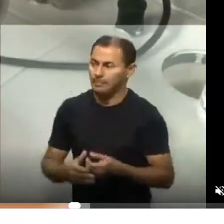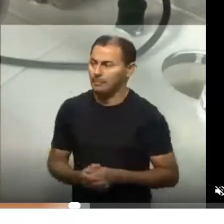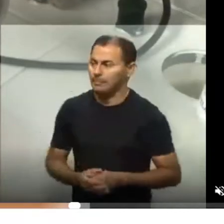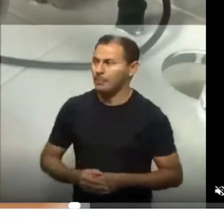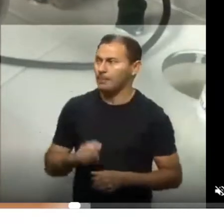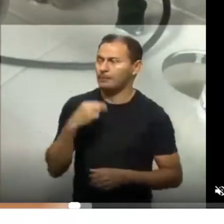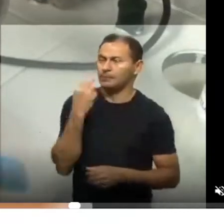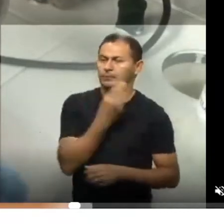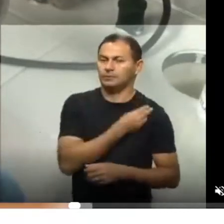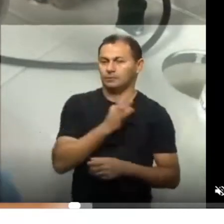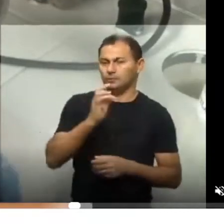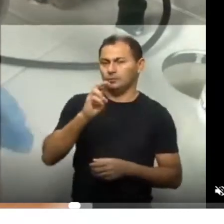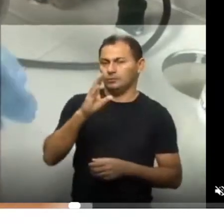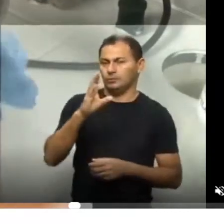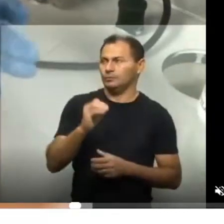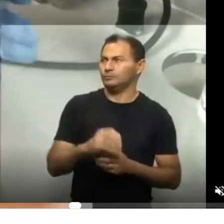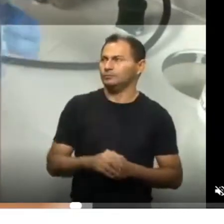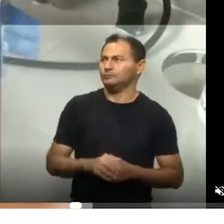Bom, daí